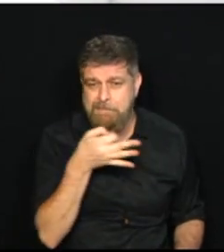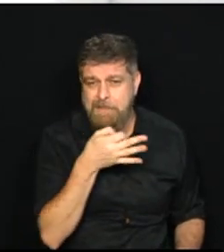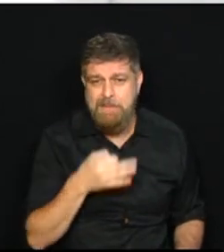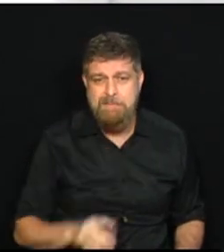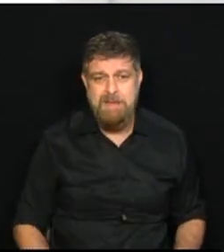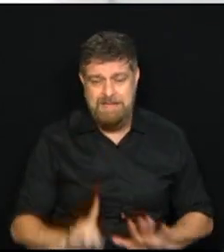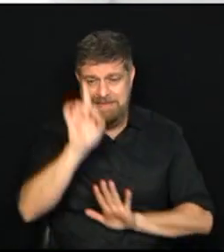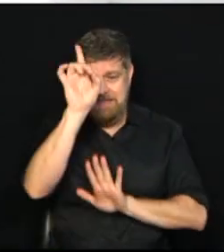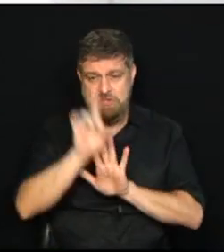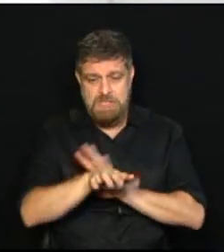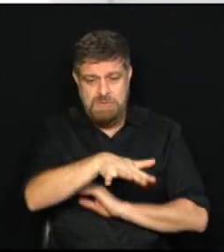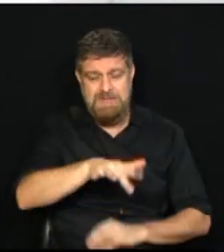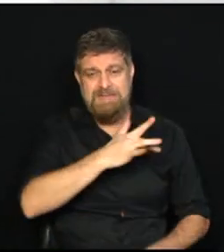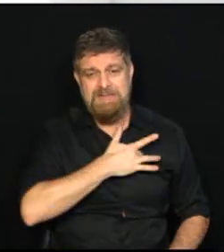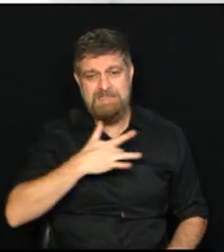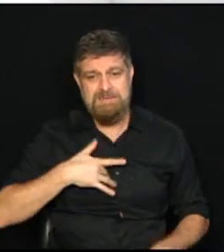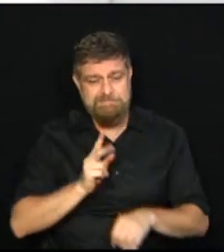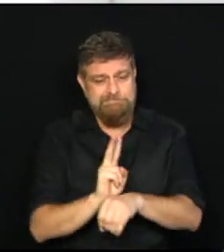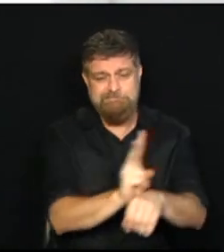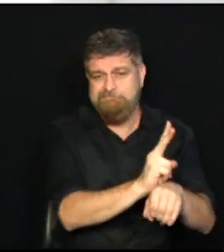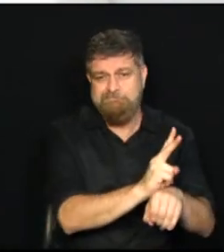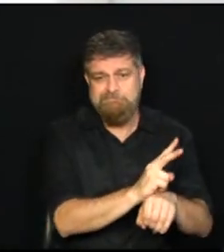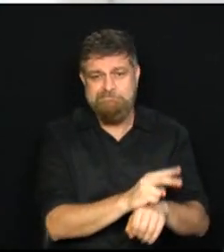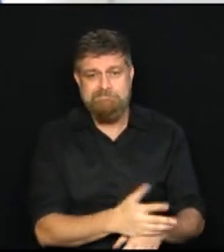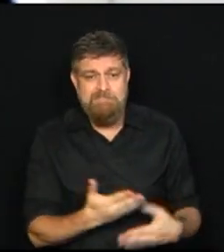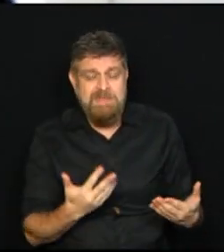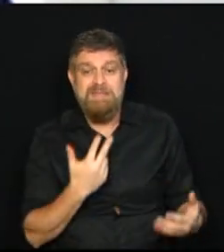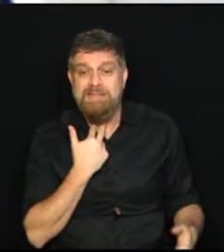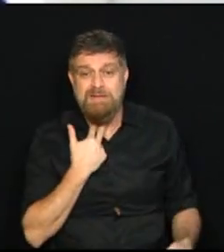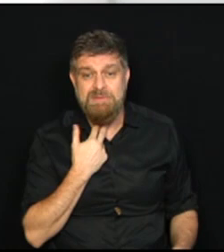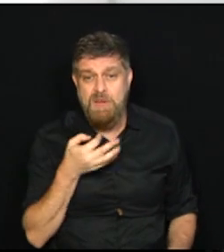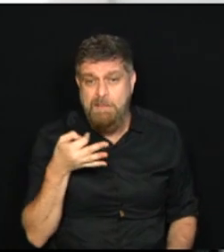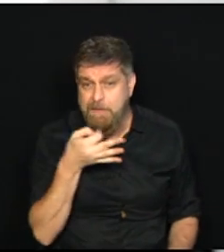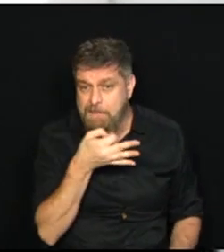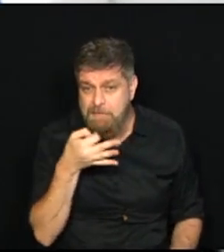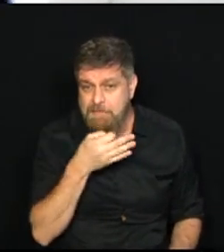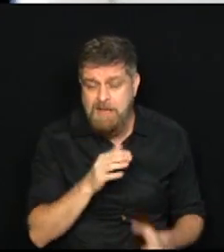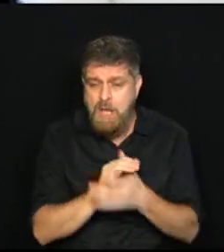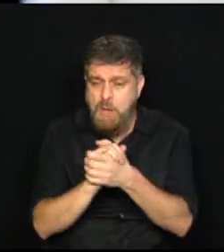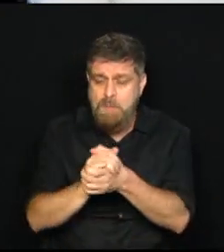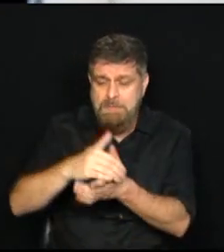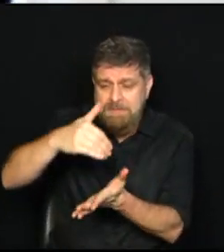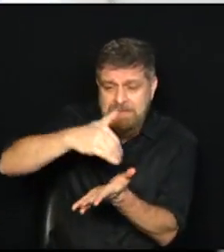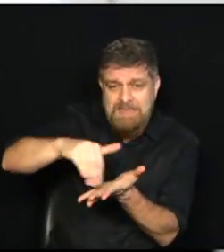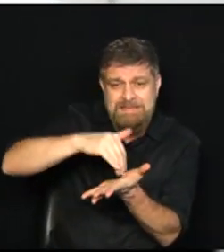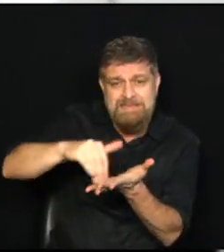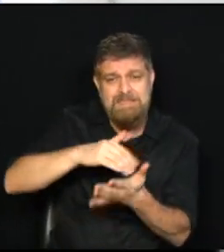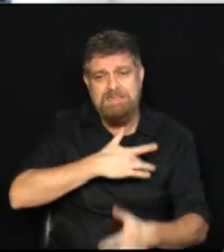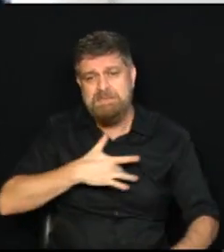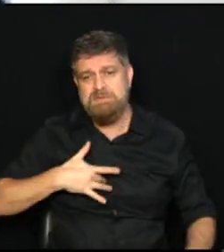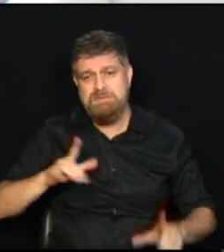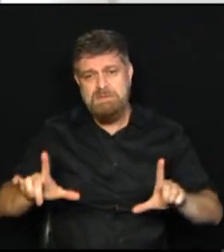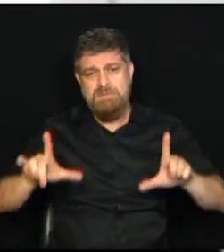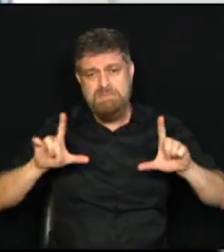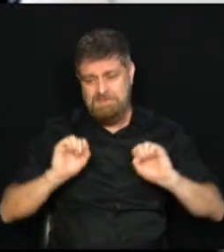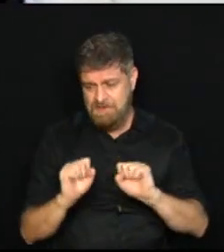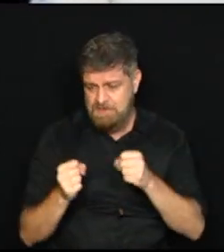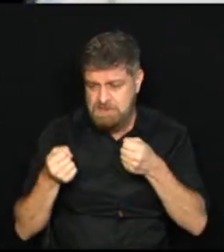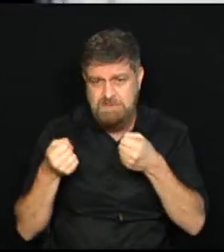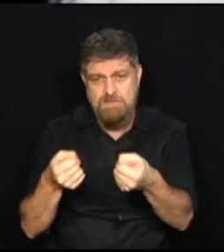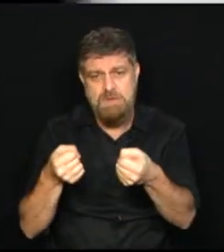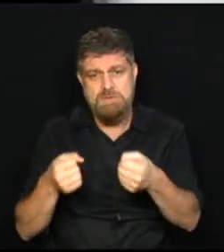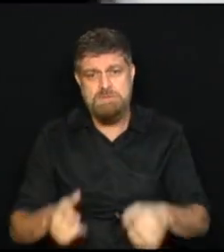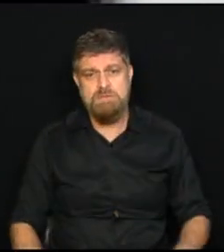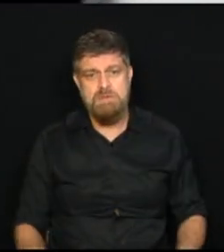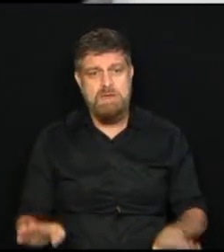Andréia. Eu acho que queria parabenizar a Secretaria de Saúde pela presença, pelo esforço e